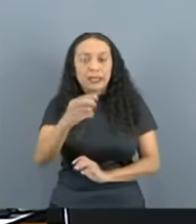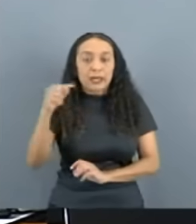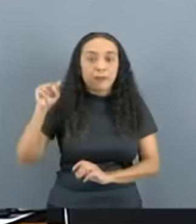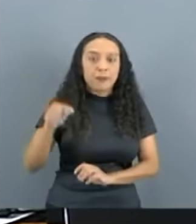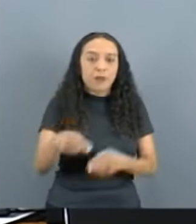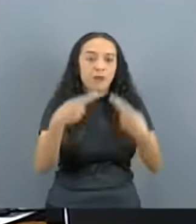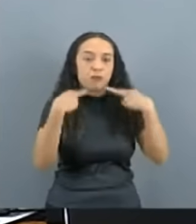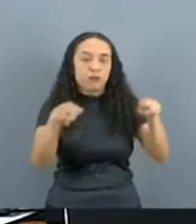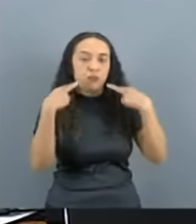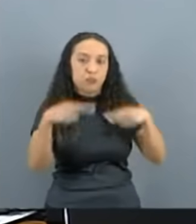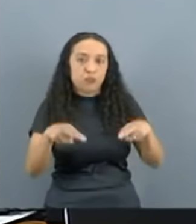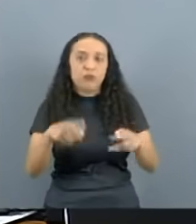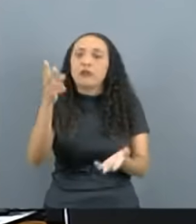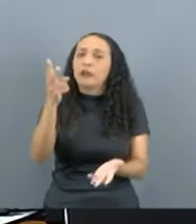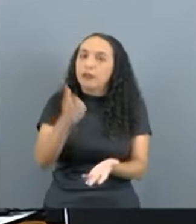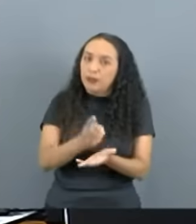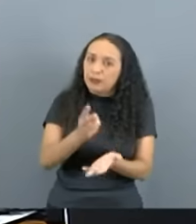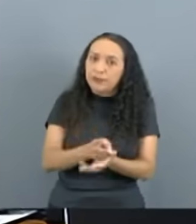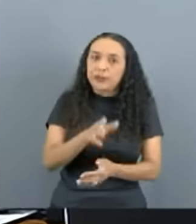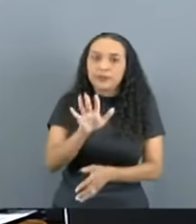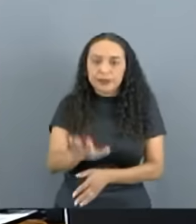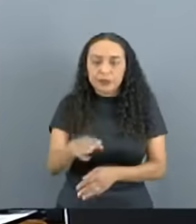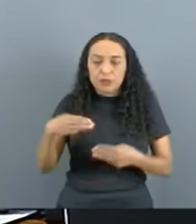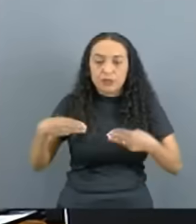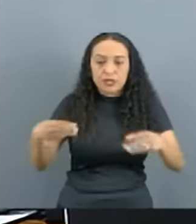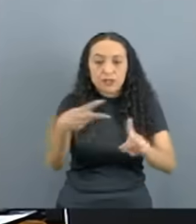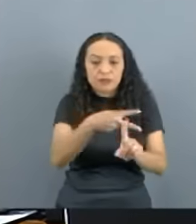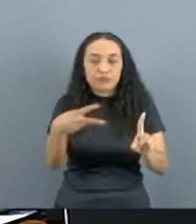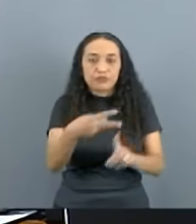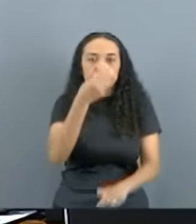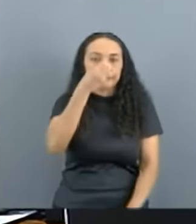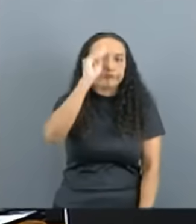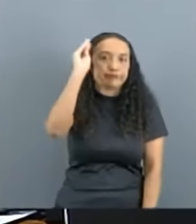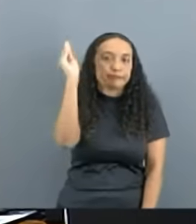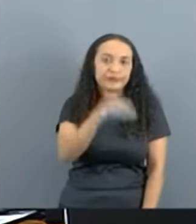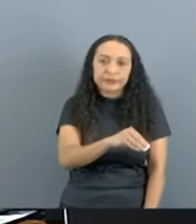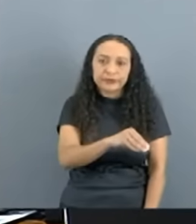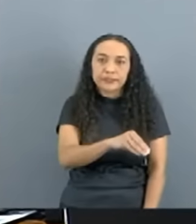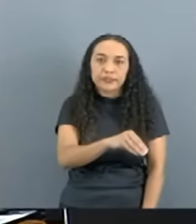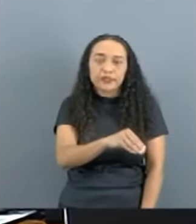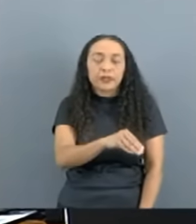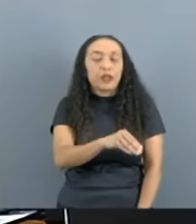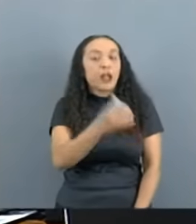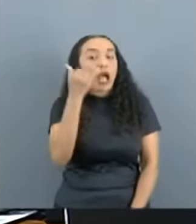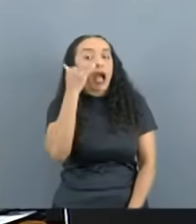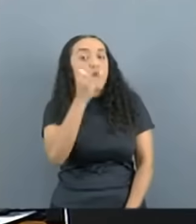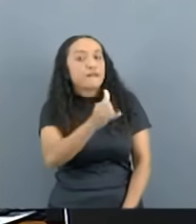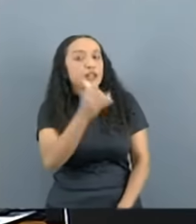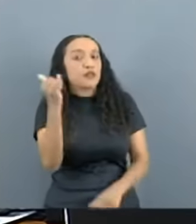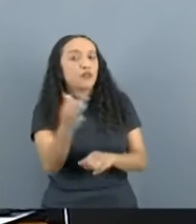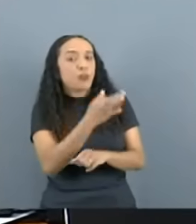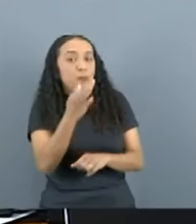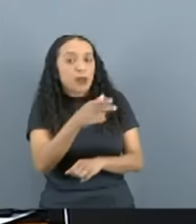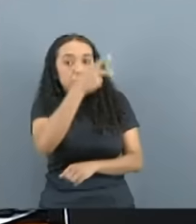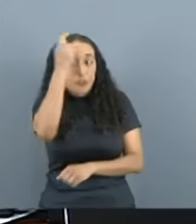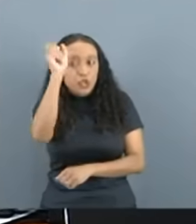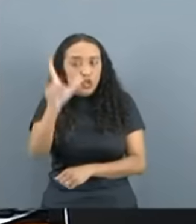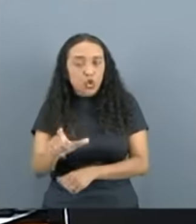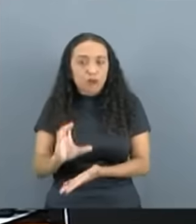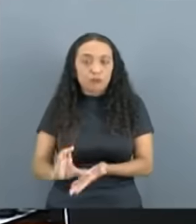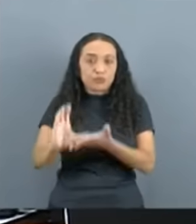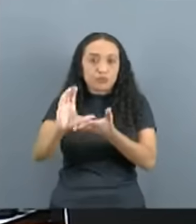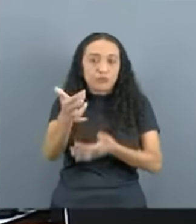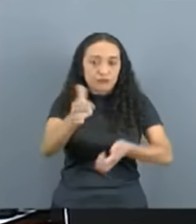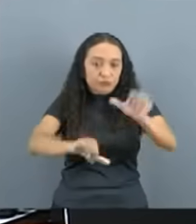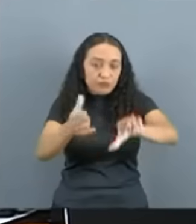mil o número de reclamações. Mesmo assim, o Ministério da Previdência ignorou alertas formais de conselheiros, auditorias